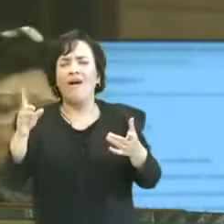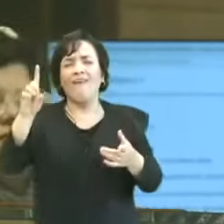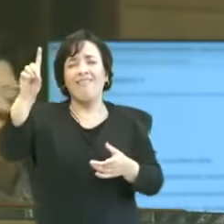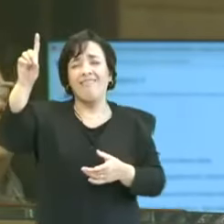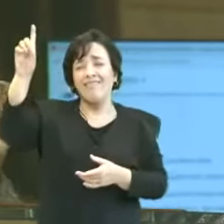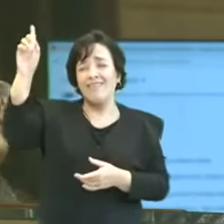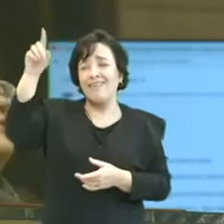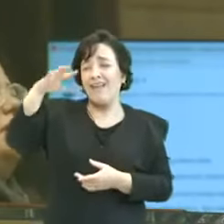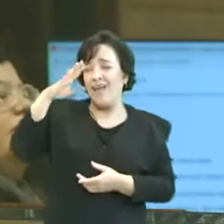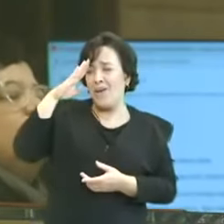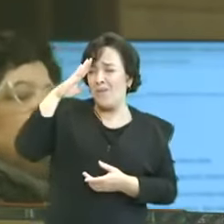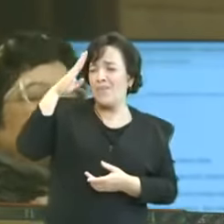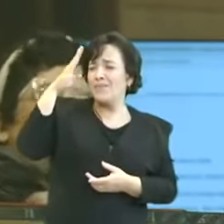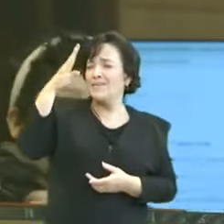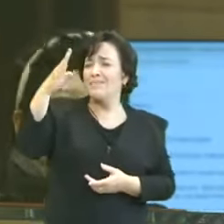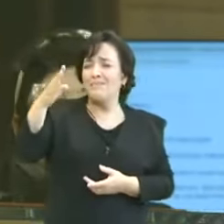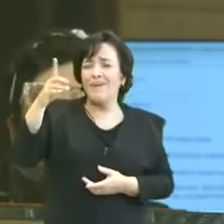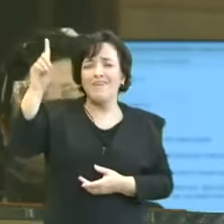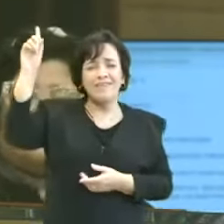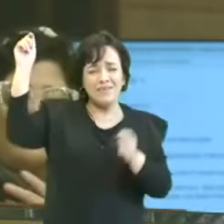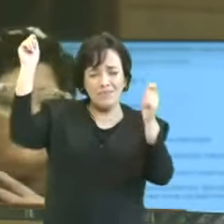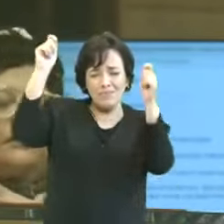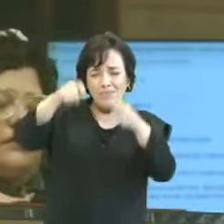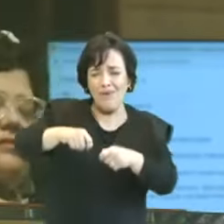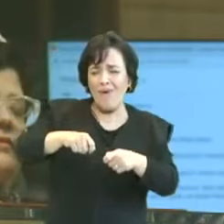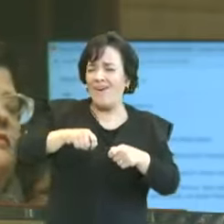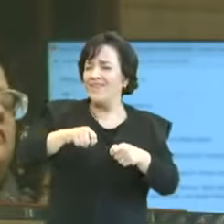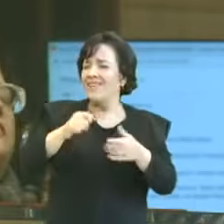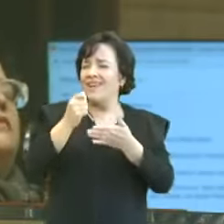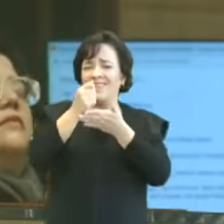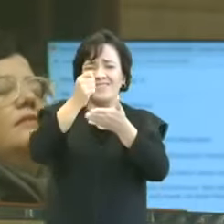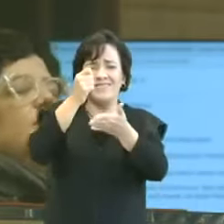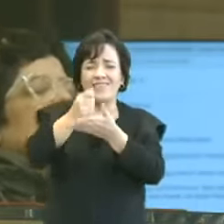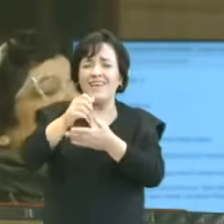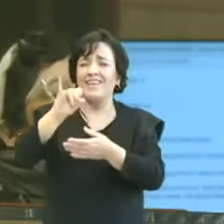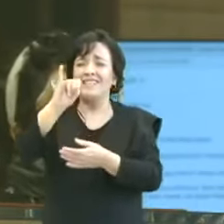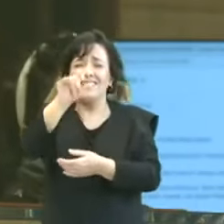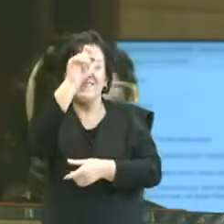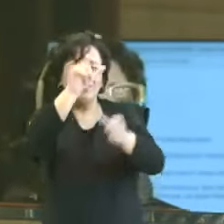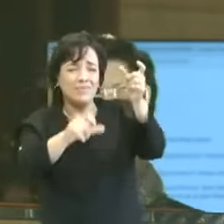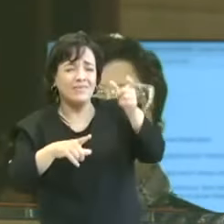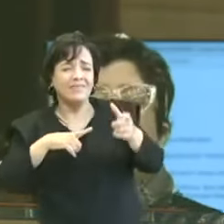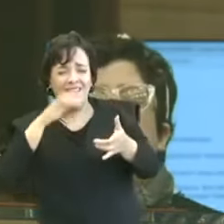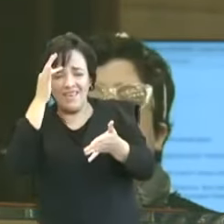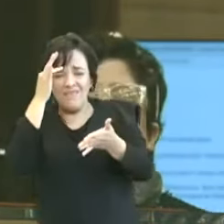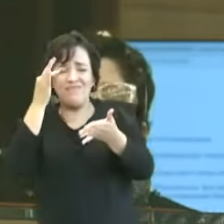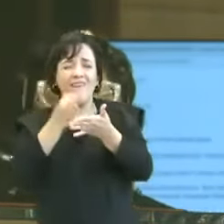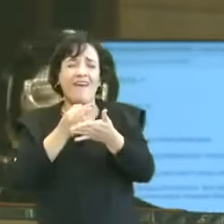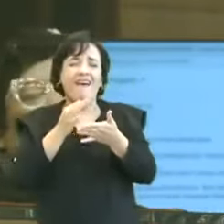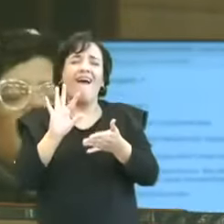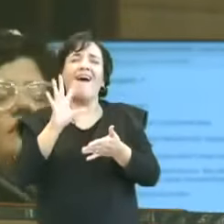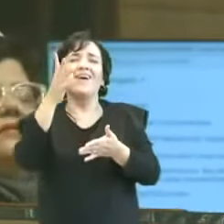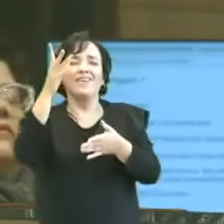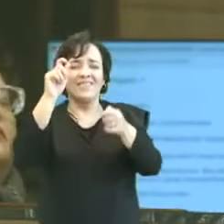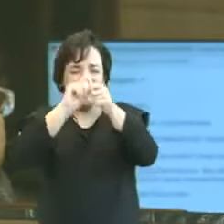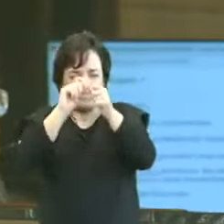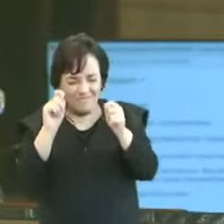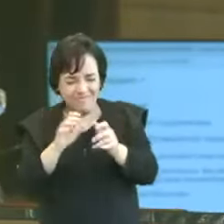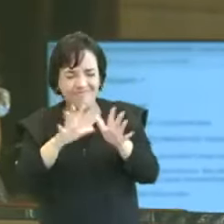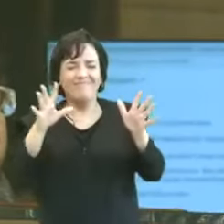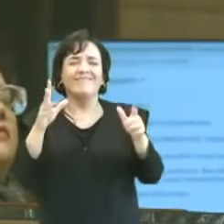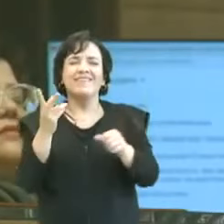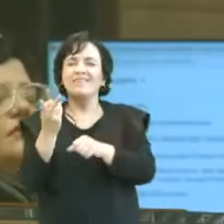agir. Aonde o Senhor encontra fé, Pai, os céus se movem. Que possamos procurar ao Senhor,